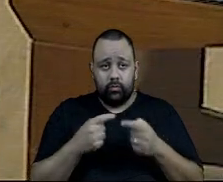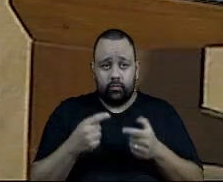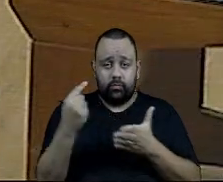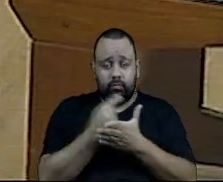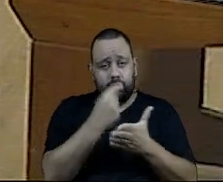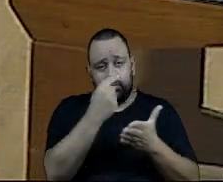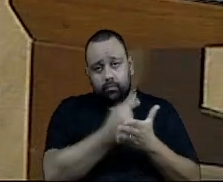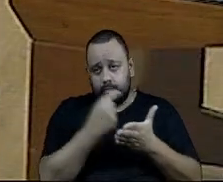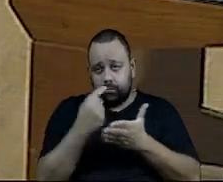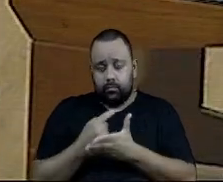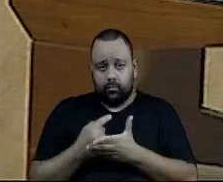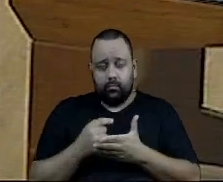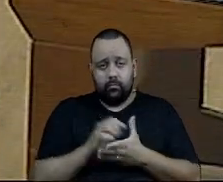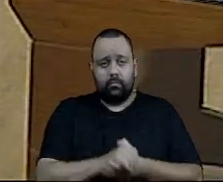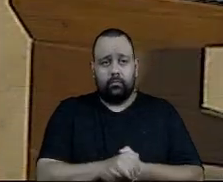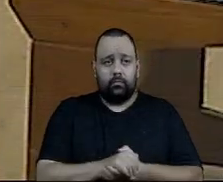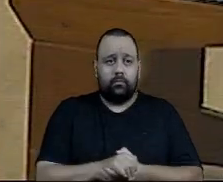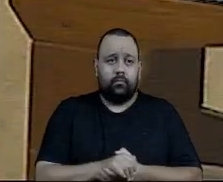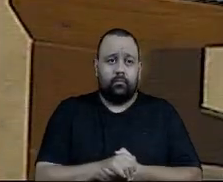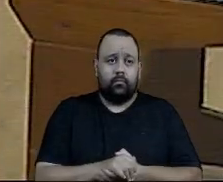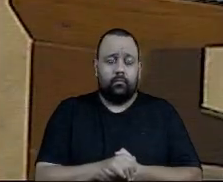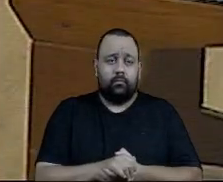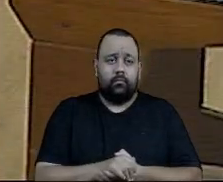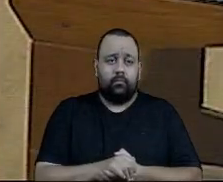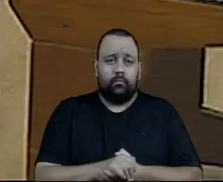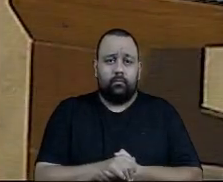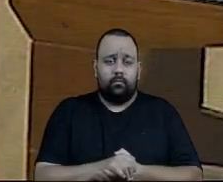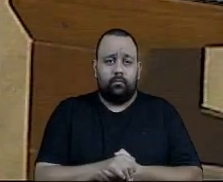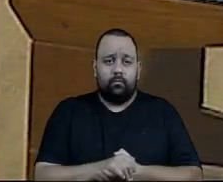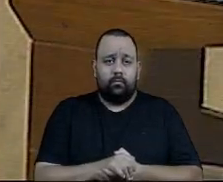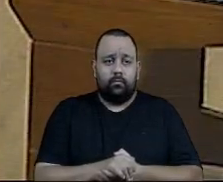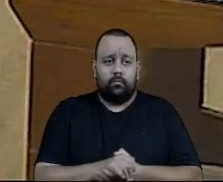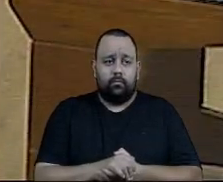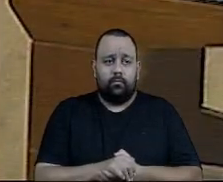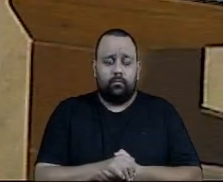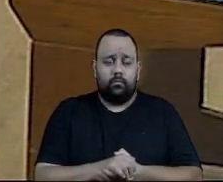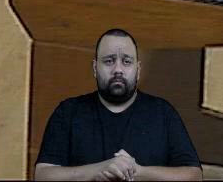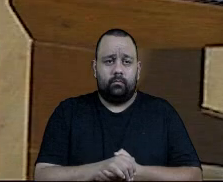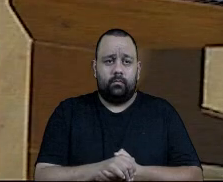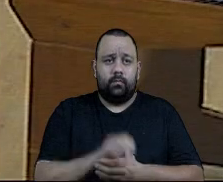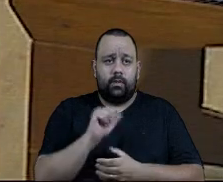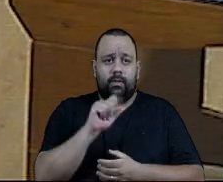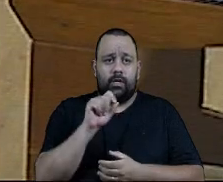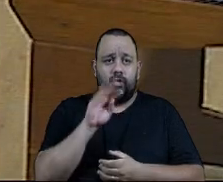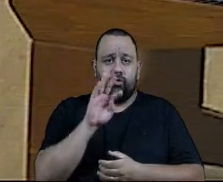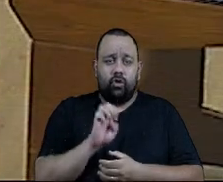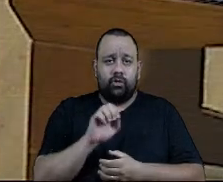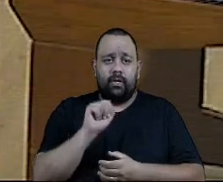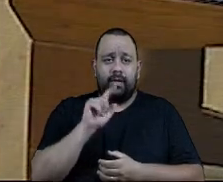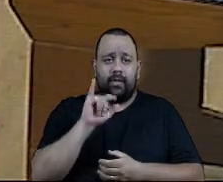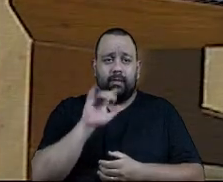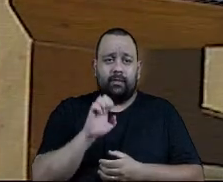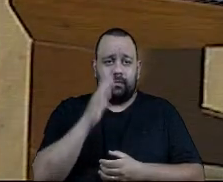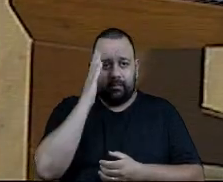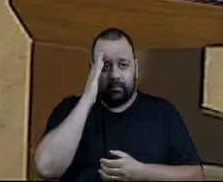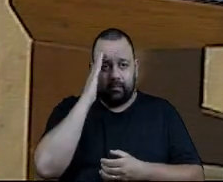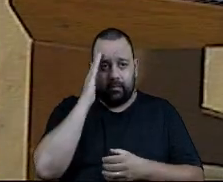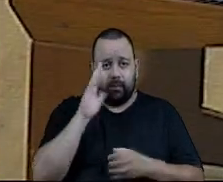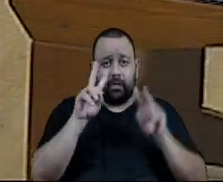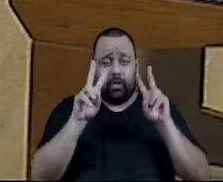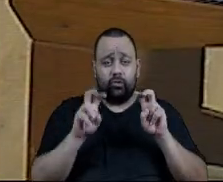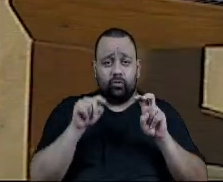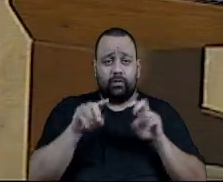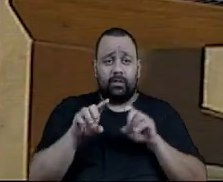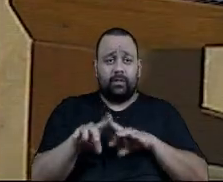Alguém tem... Agora eu abro a pergunta, se alguém tiver algum... perguntar? Vereador Casotti? Vereadora Alice? É um